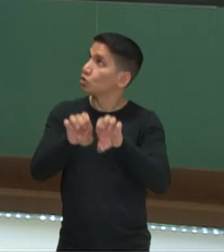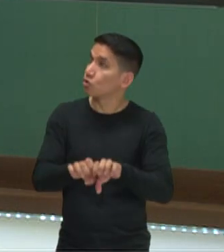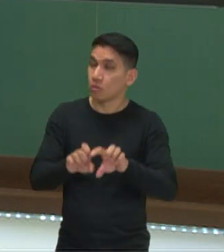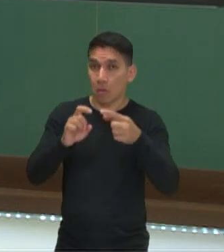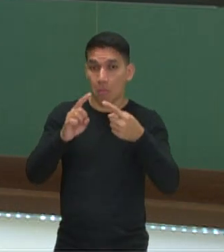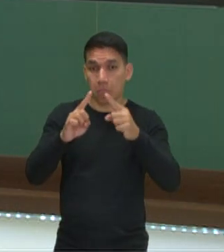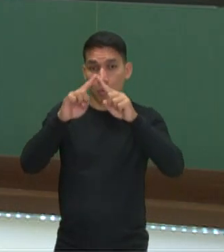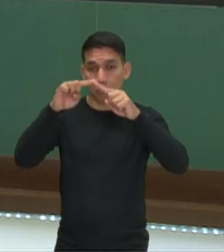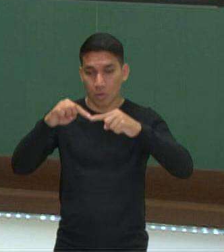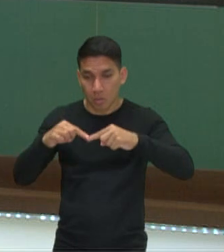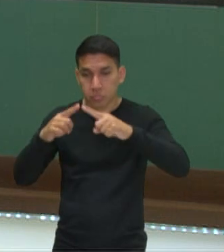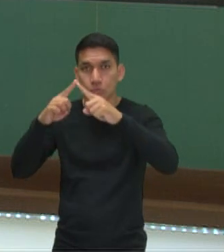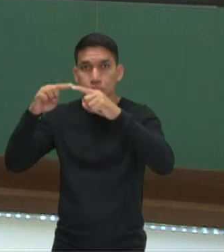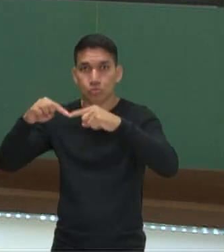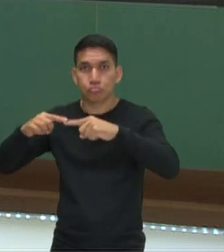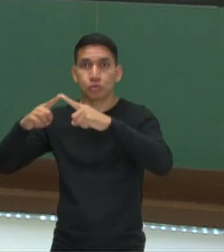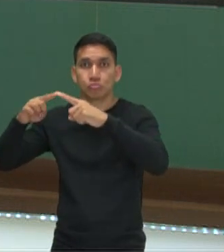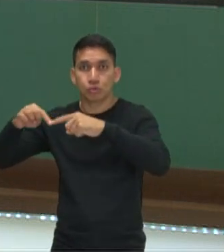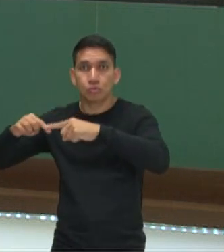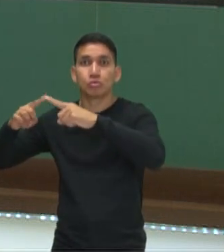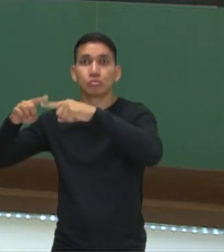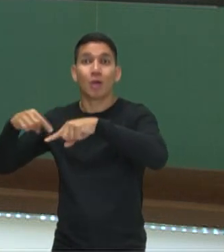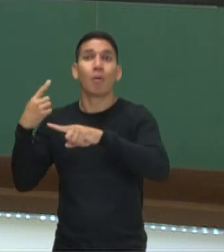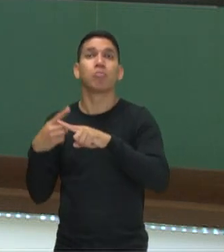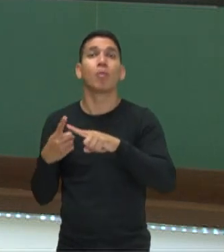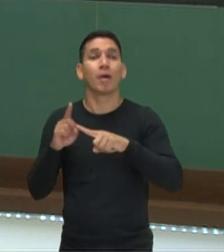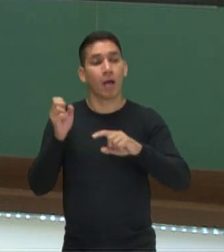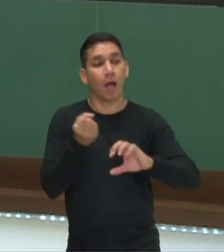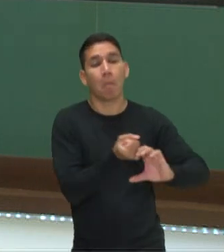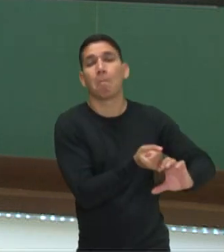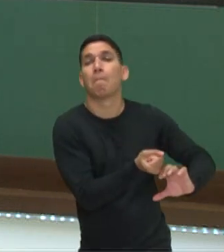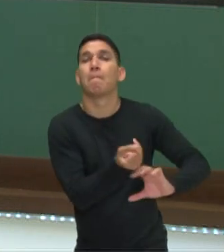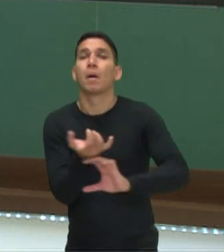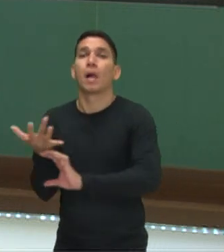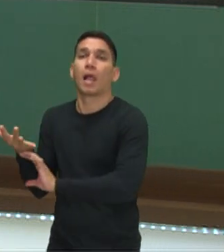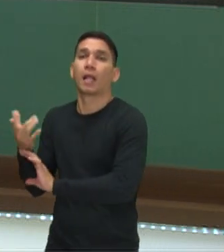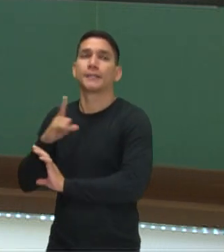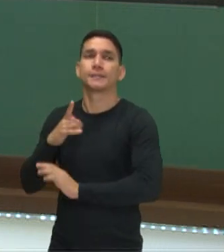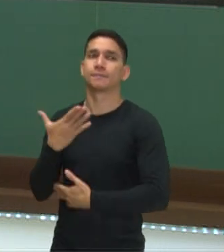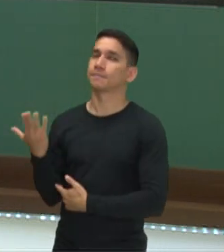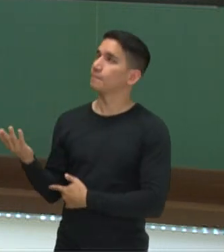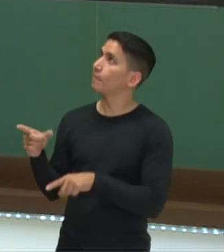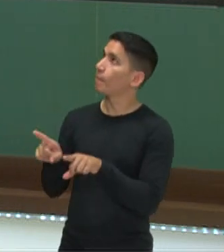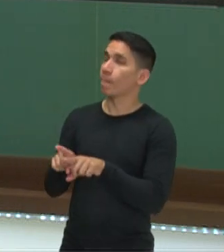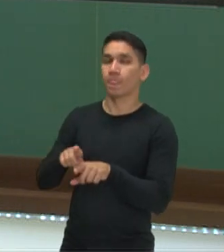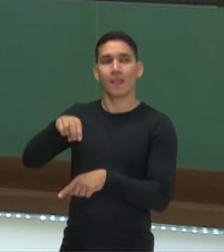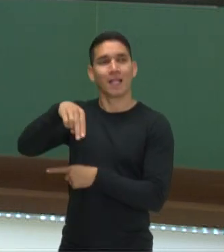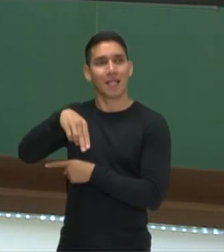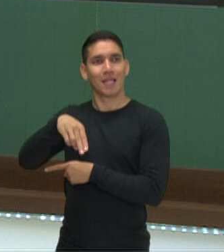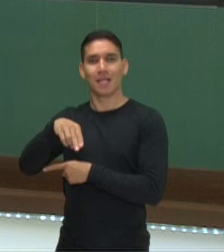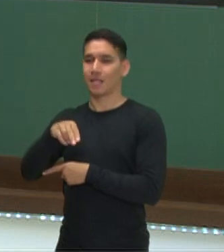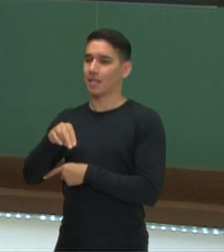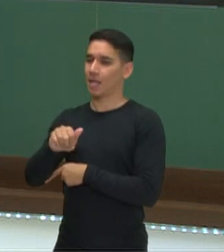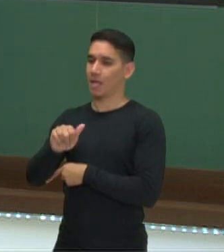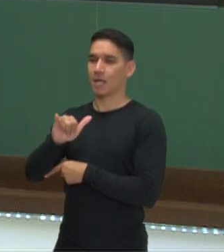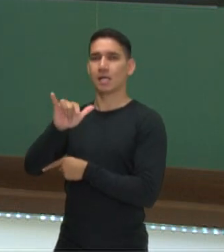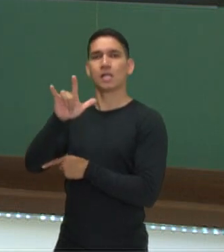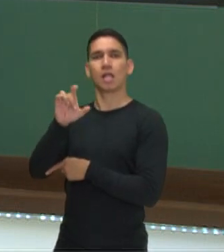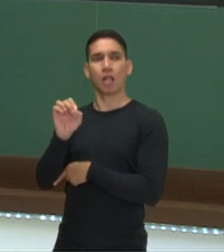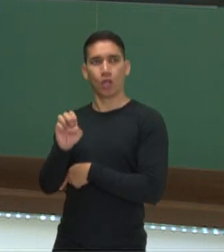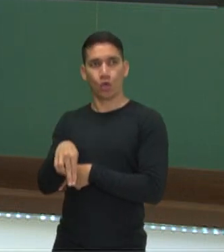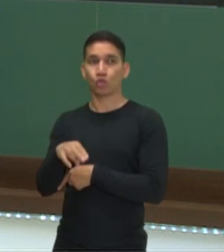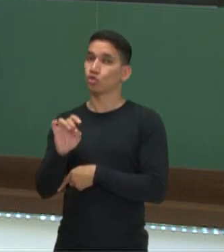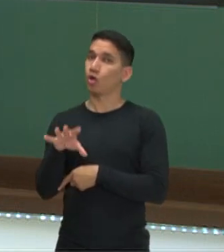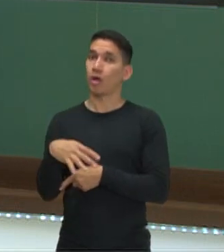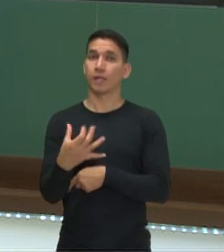se repetindo porque é um polímero, várias partes. Aqui nós temos o nylon, apenas o nylon 6. Aqui é a